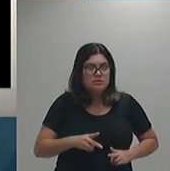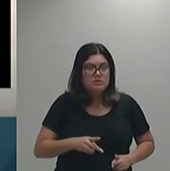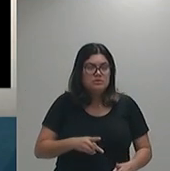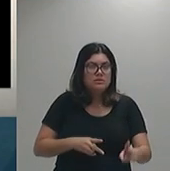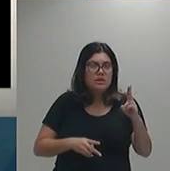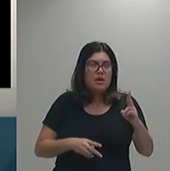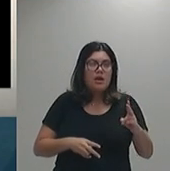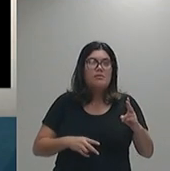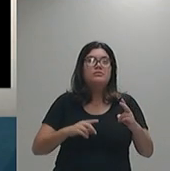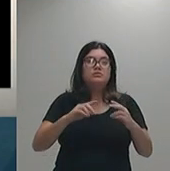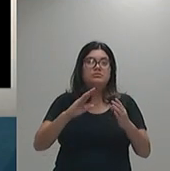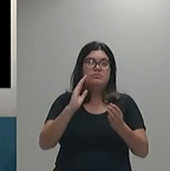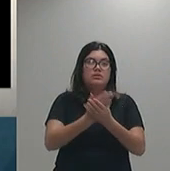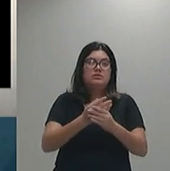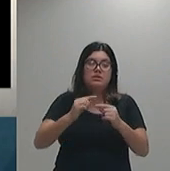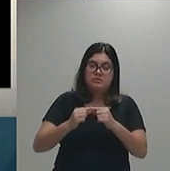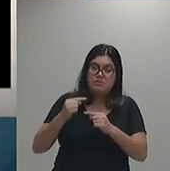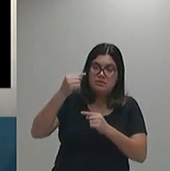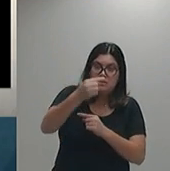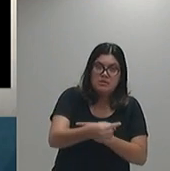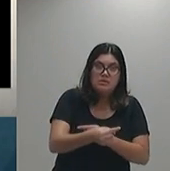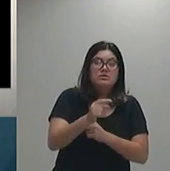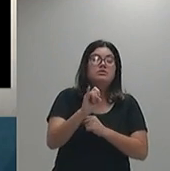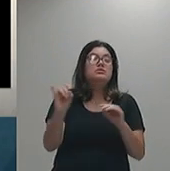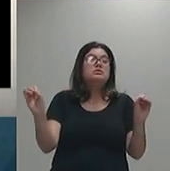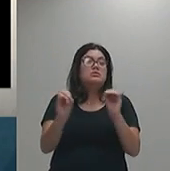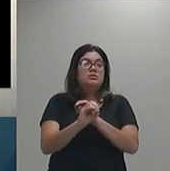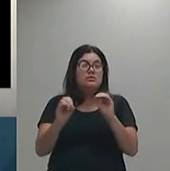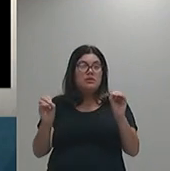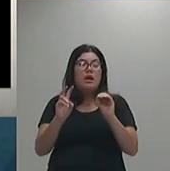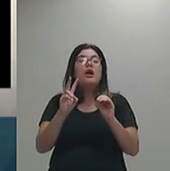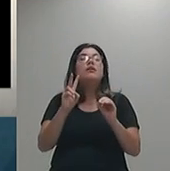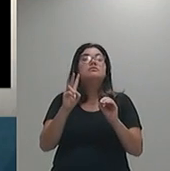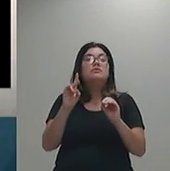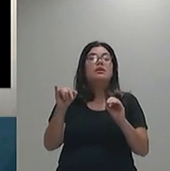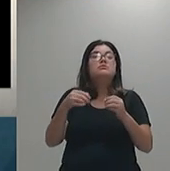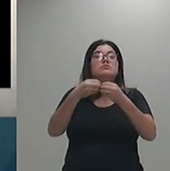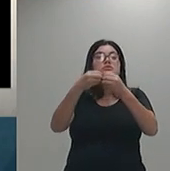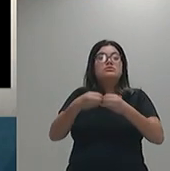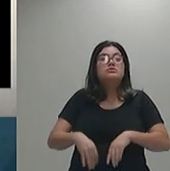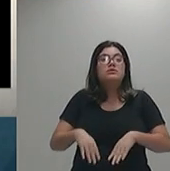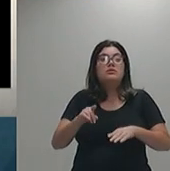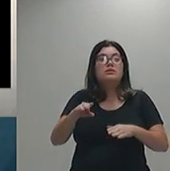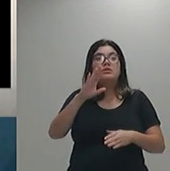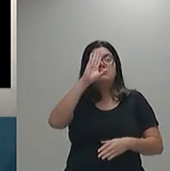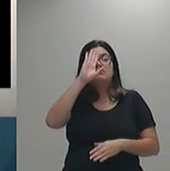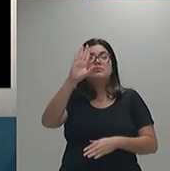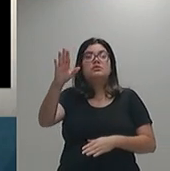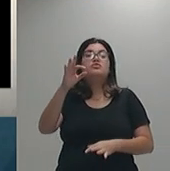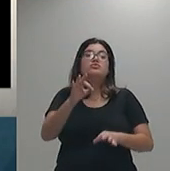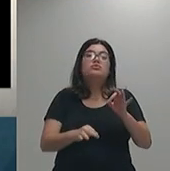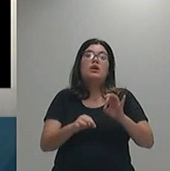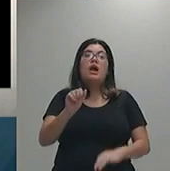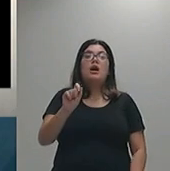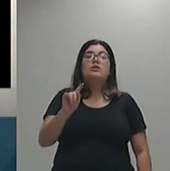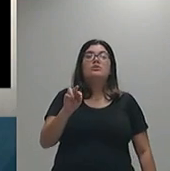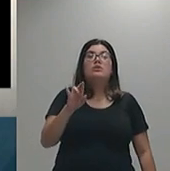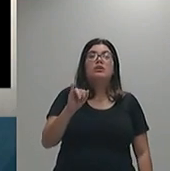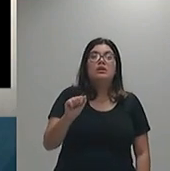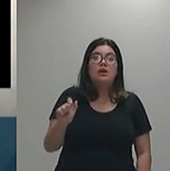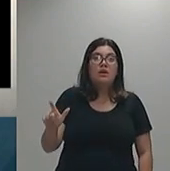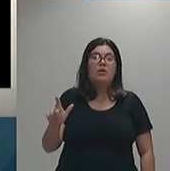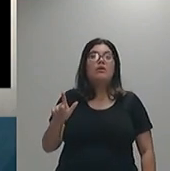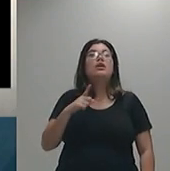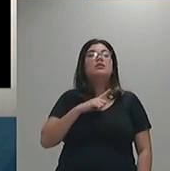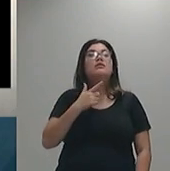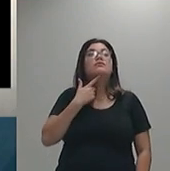posterior caso contrário violar Cia inclusive o princípio do juiz natural é o que pretende aqui